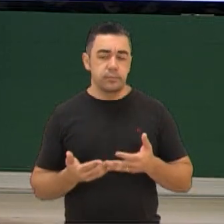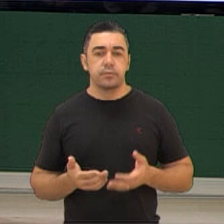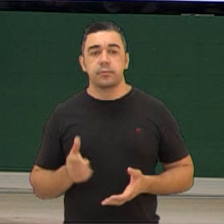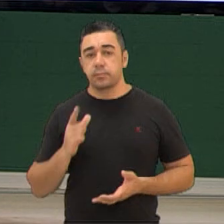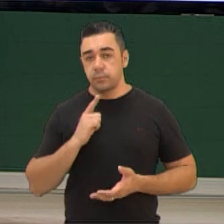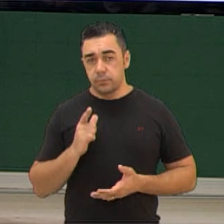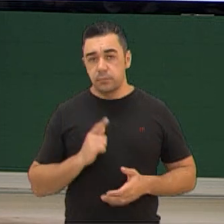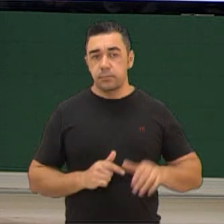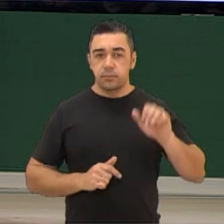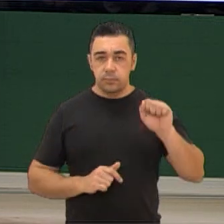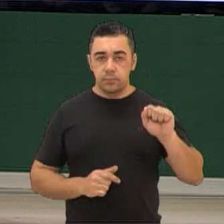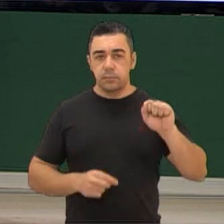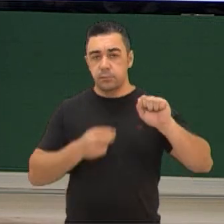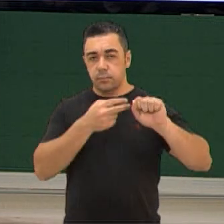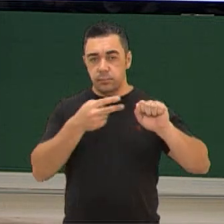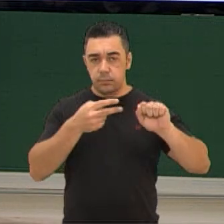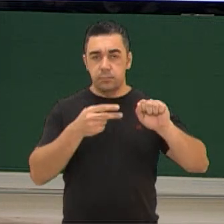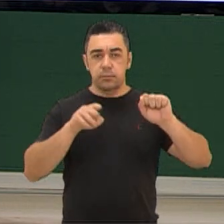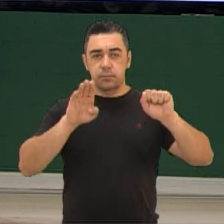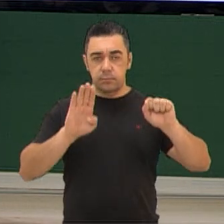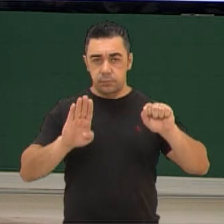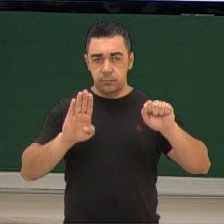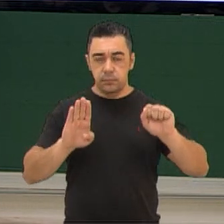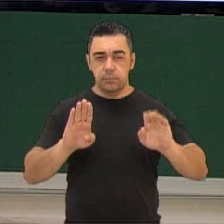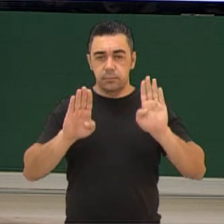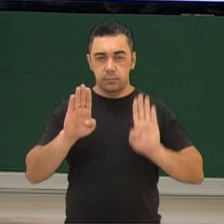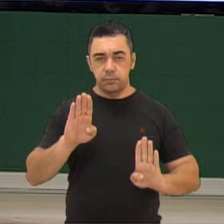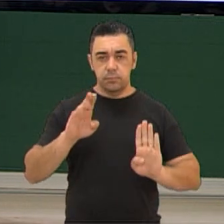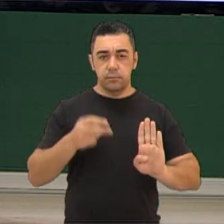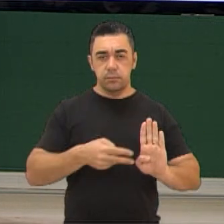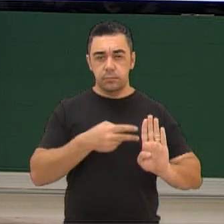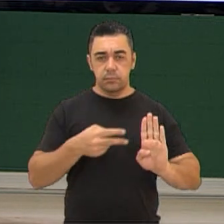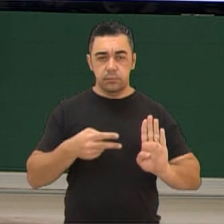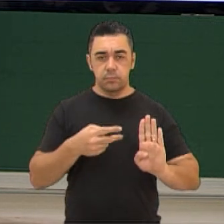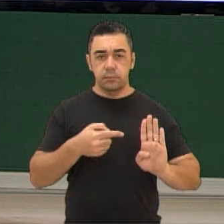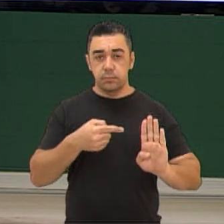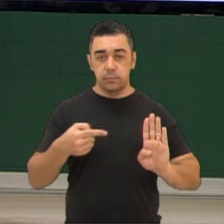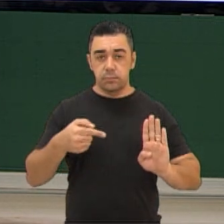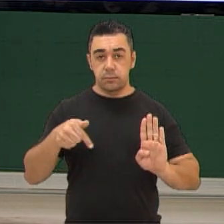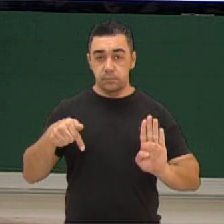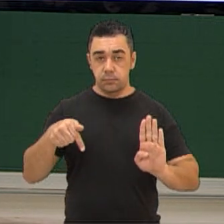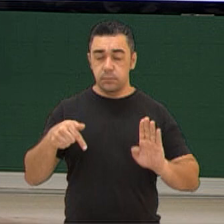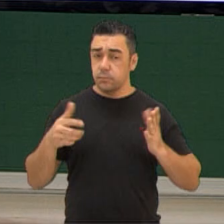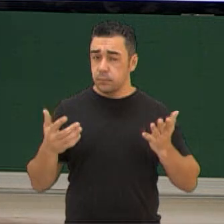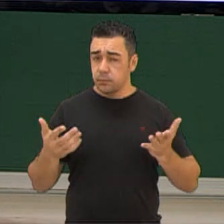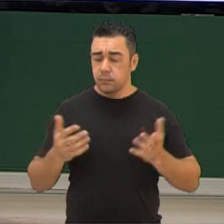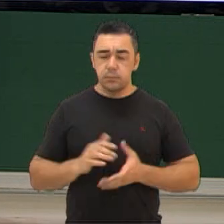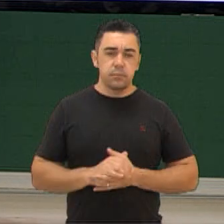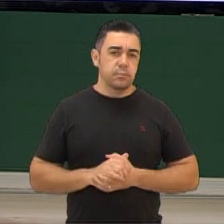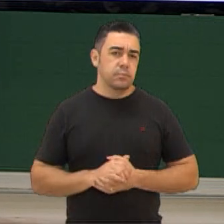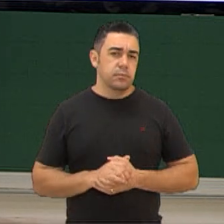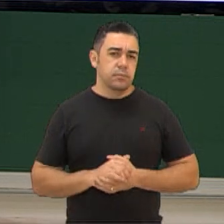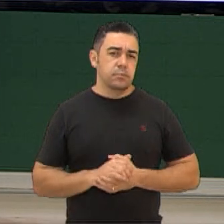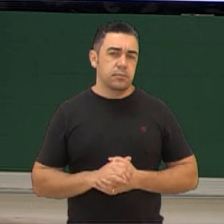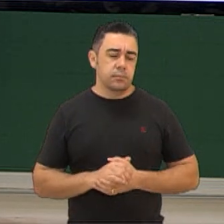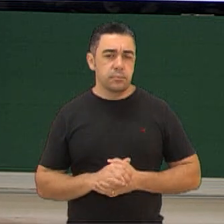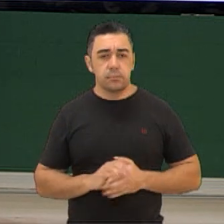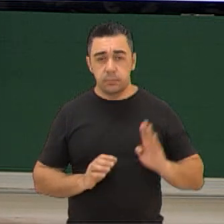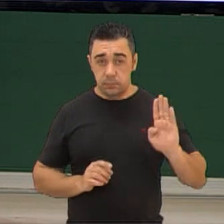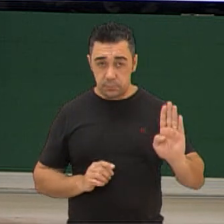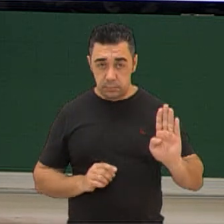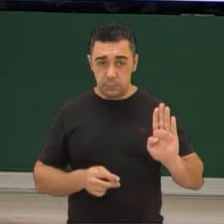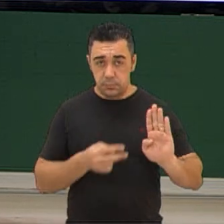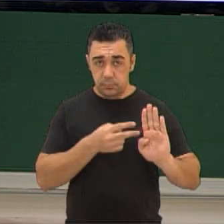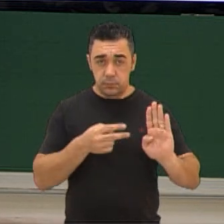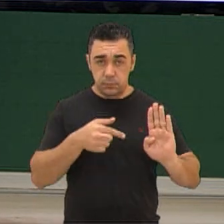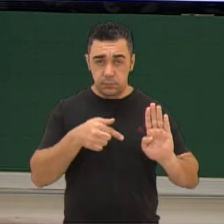lousa está escrito A igual a B e B igual a menos 7. Se B é igual a menos